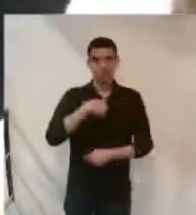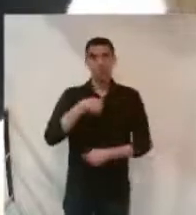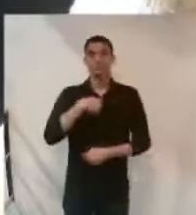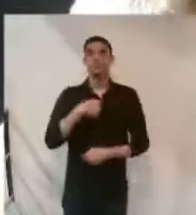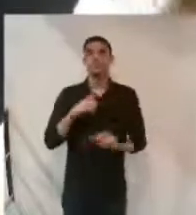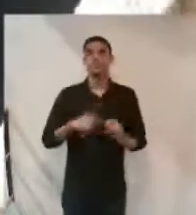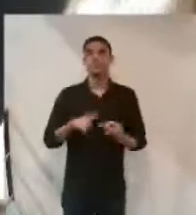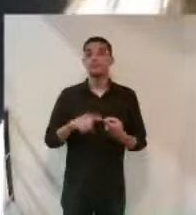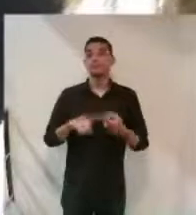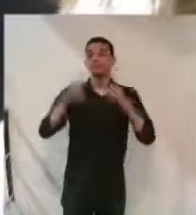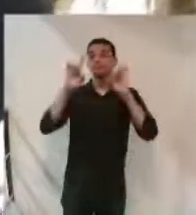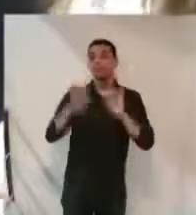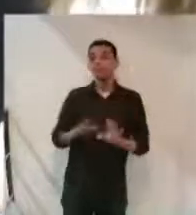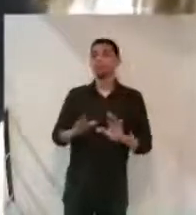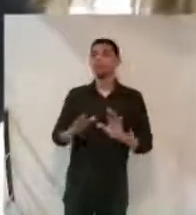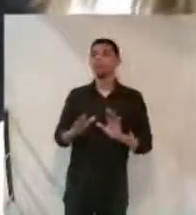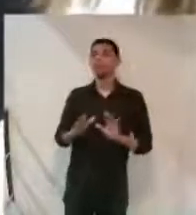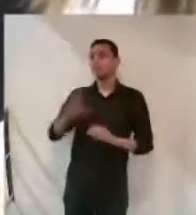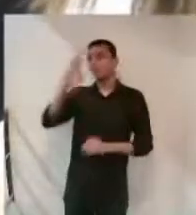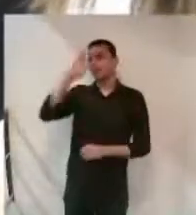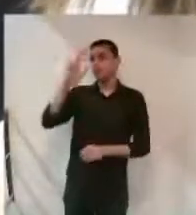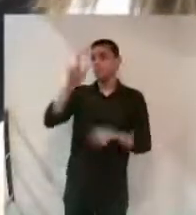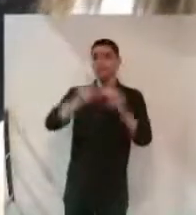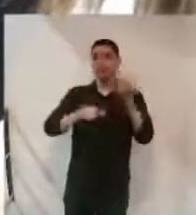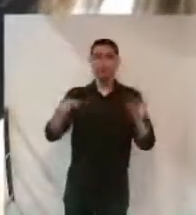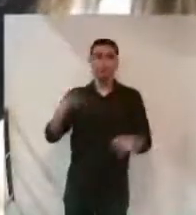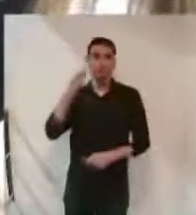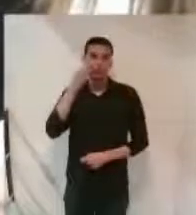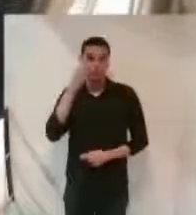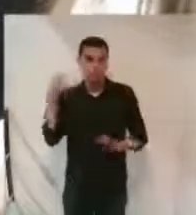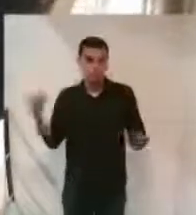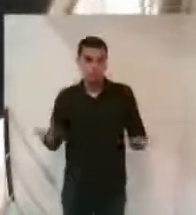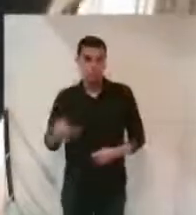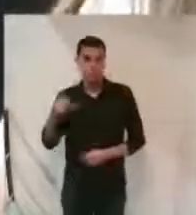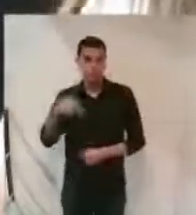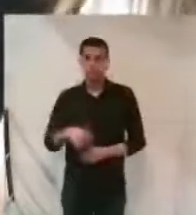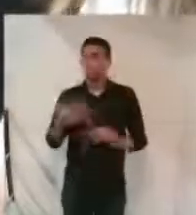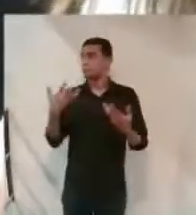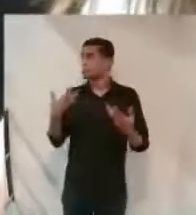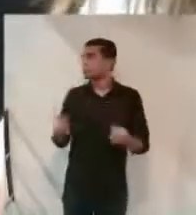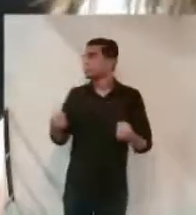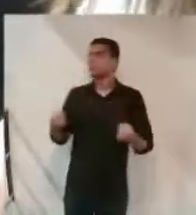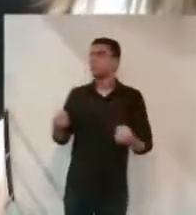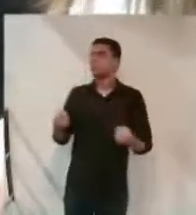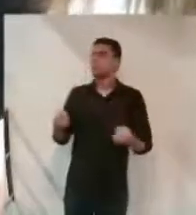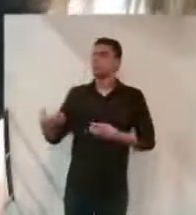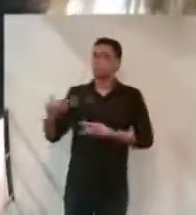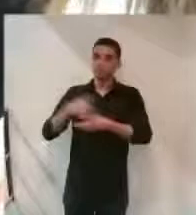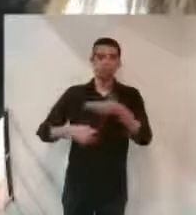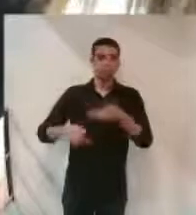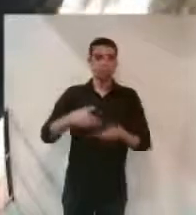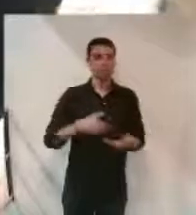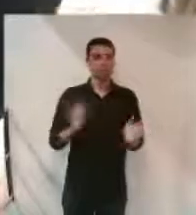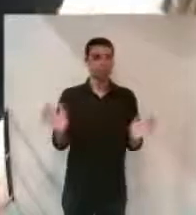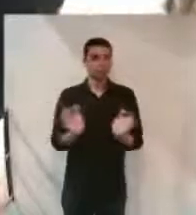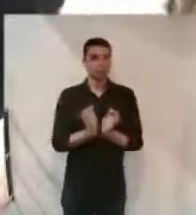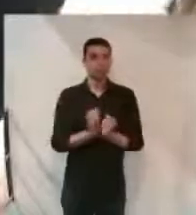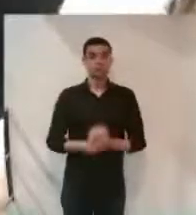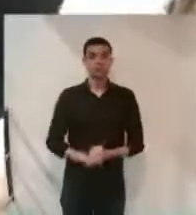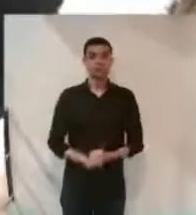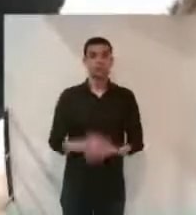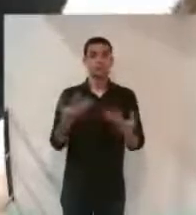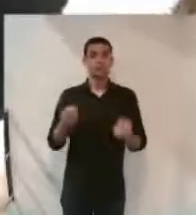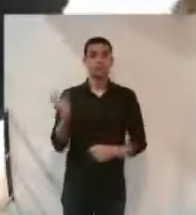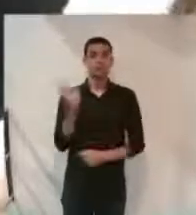em especial, a presença de todos aqui que vão nos brindar com suas participações. Nós vamos fazer apenas